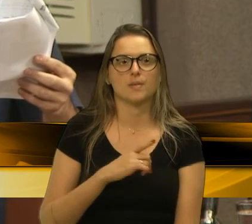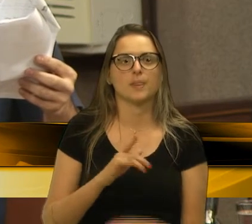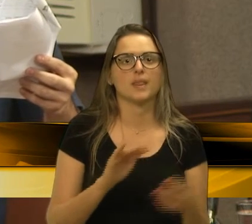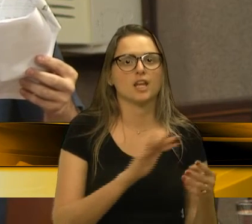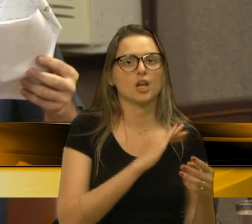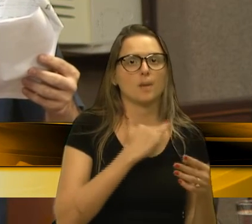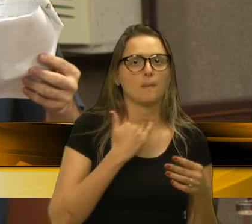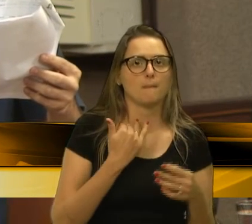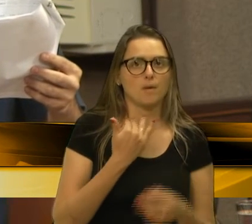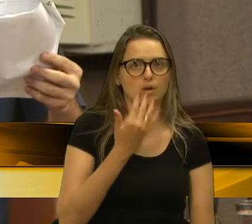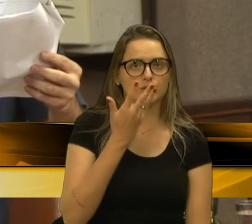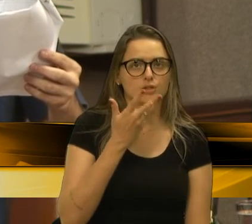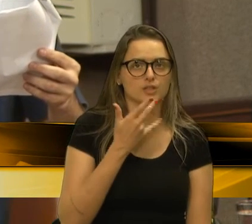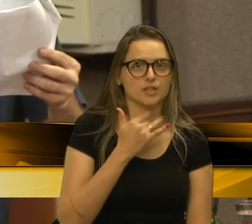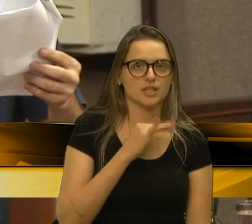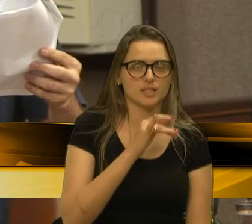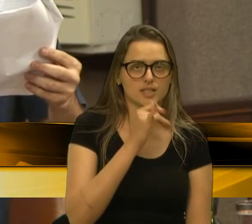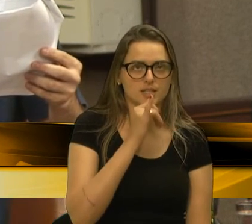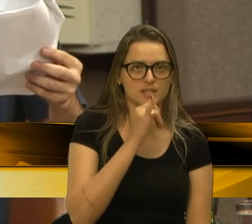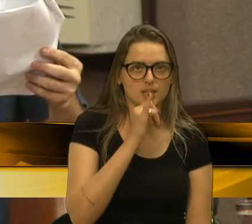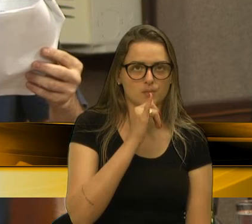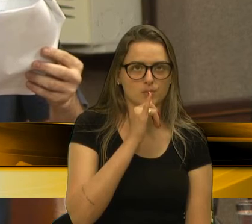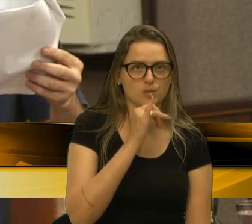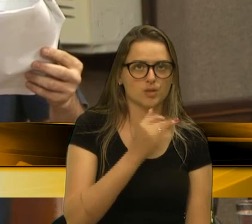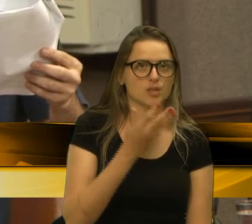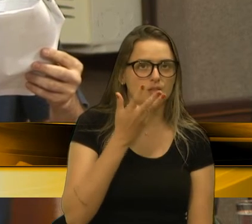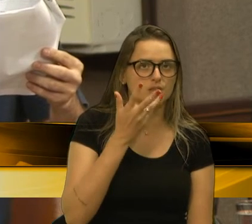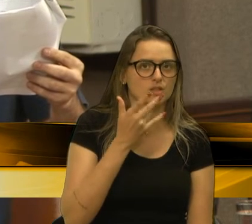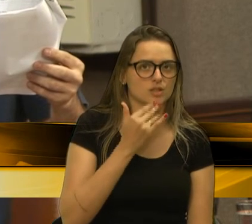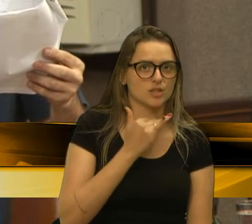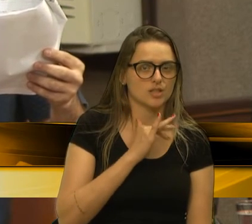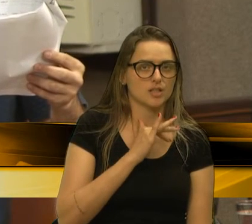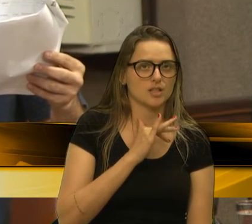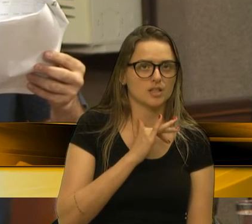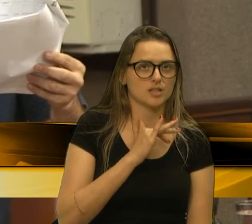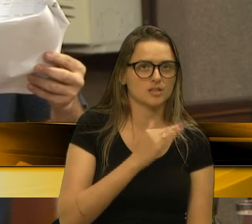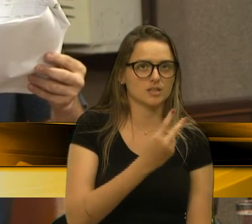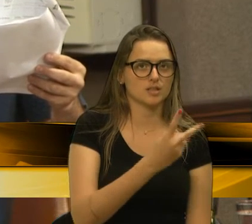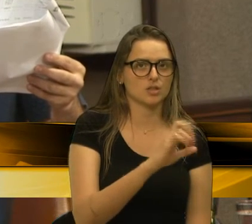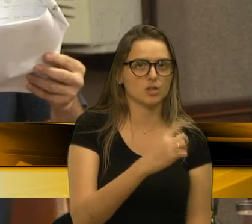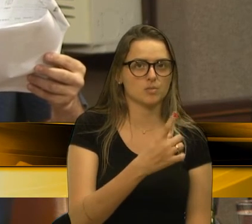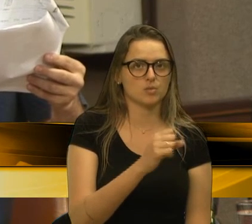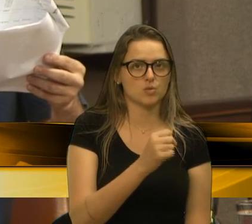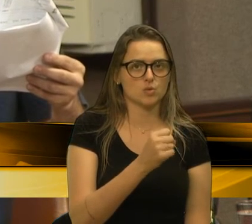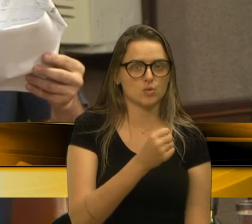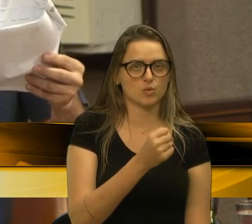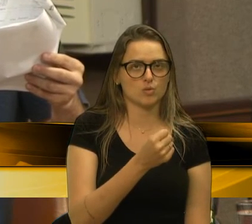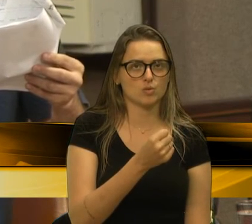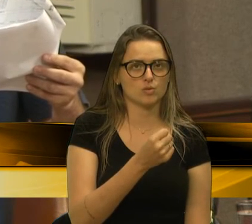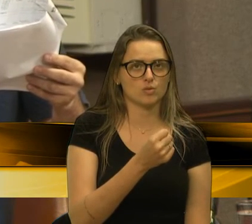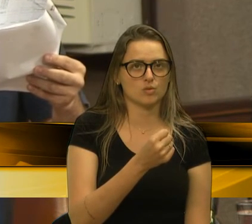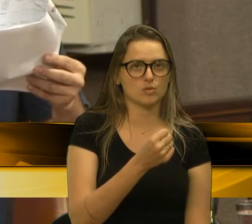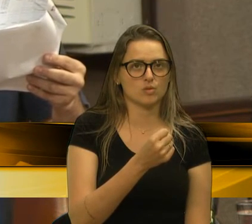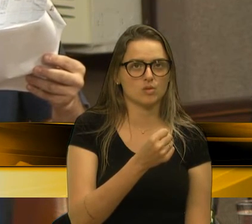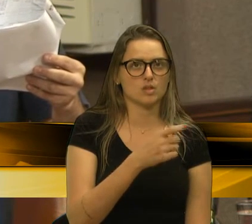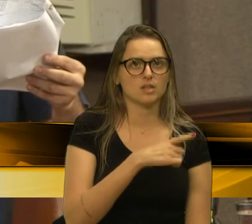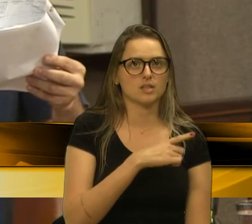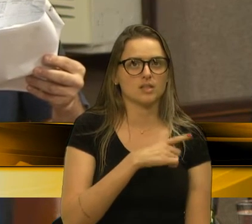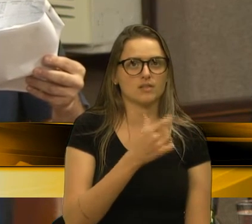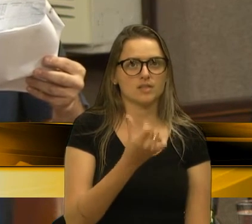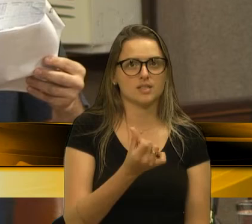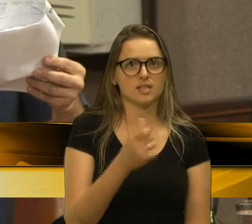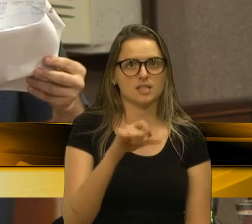mortalidade infantil, por exemplo, de crianças em 2018, nós tivemos